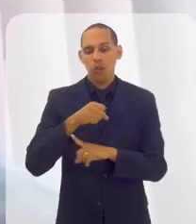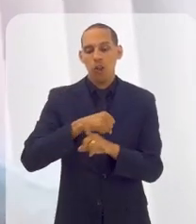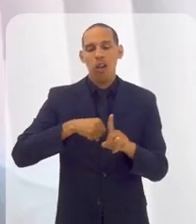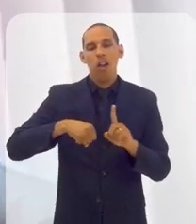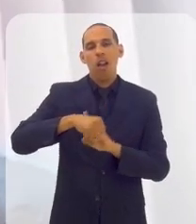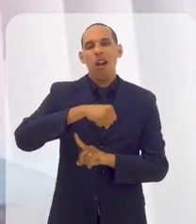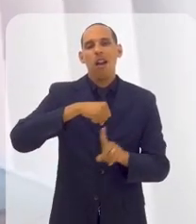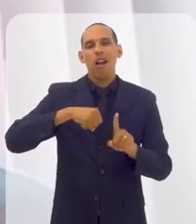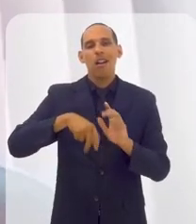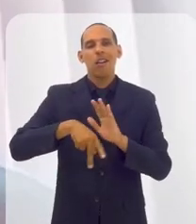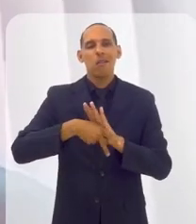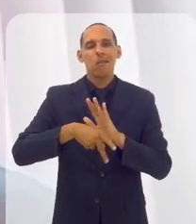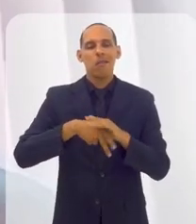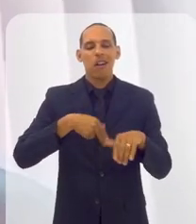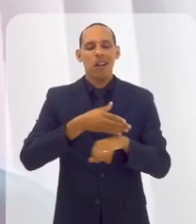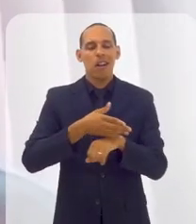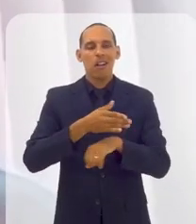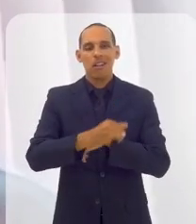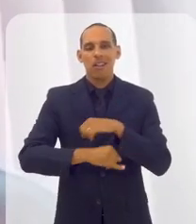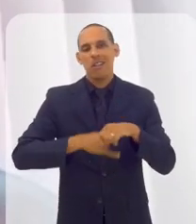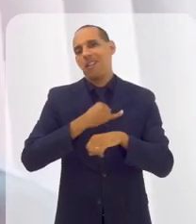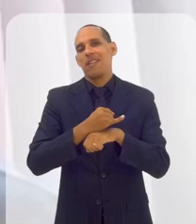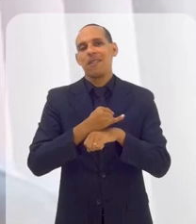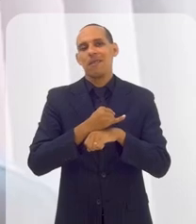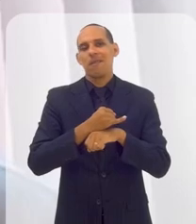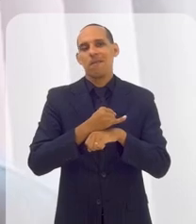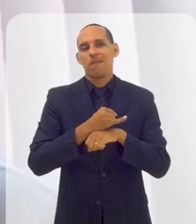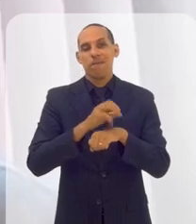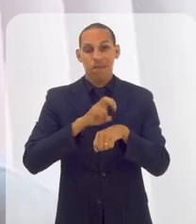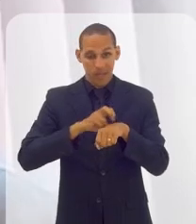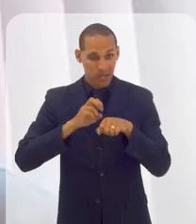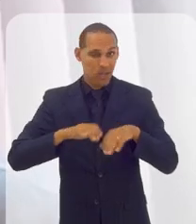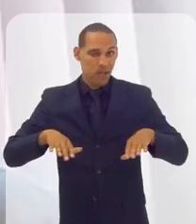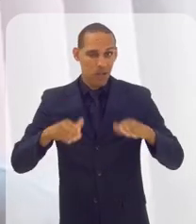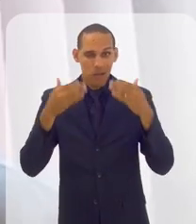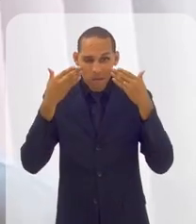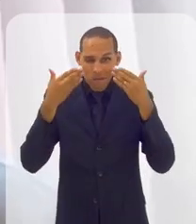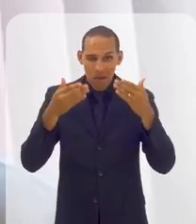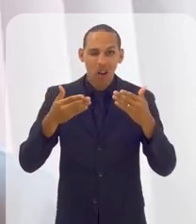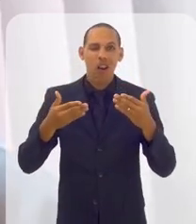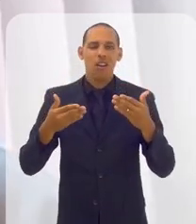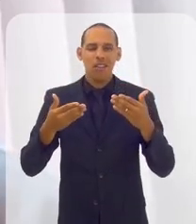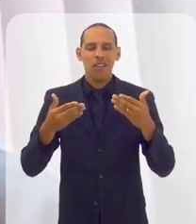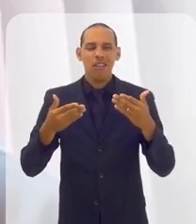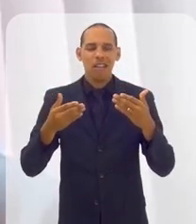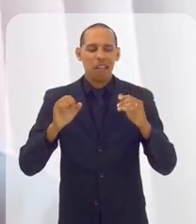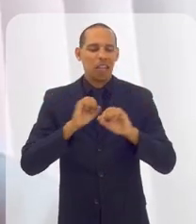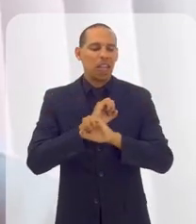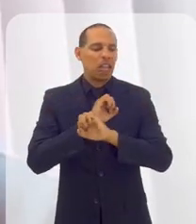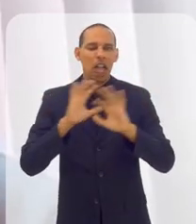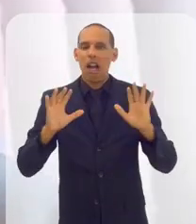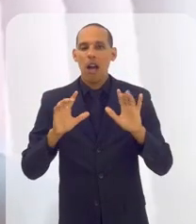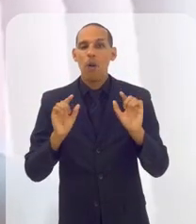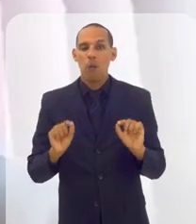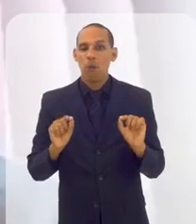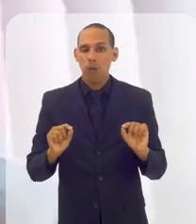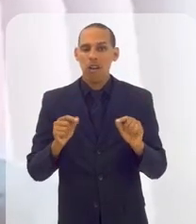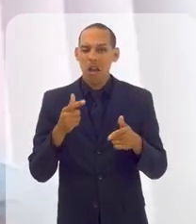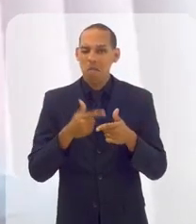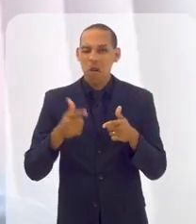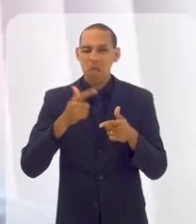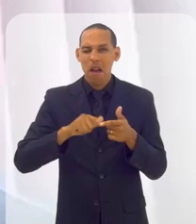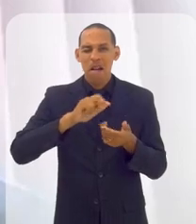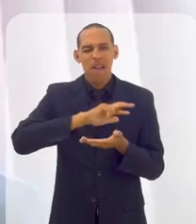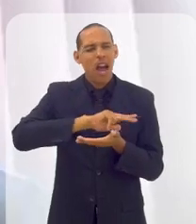a socialização do acesso à internet. A pandemia revelou de forma crua, né?